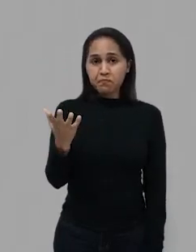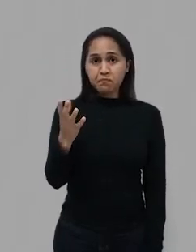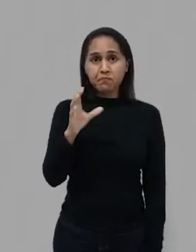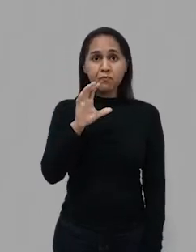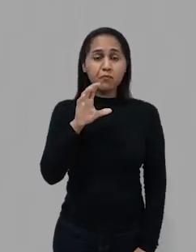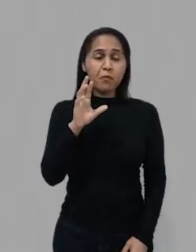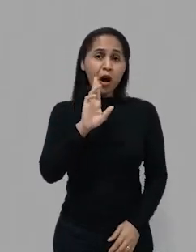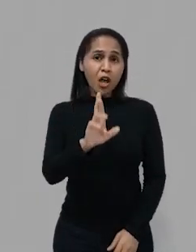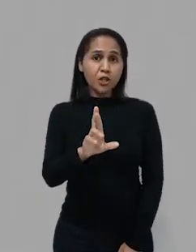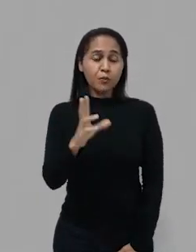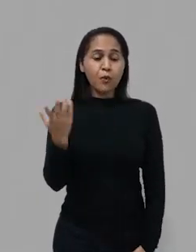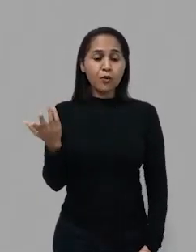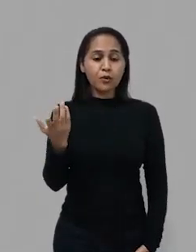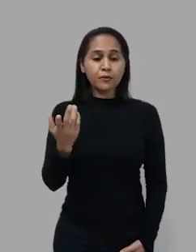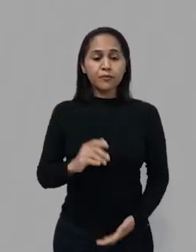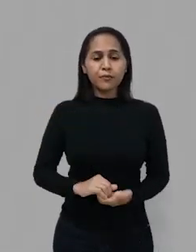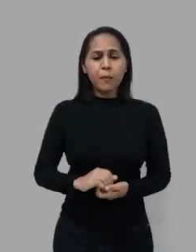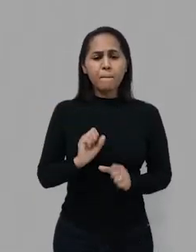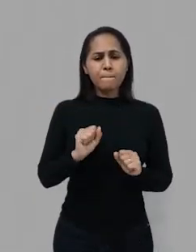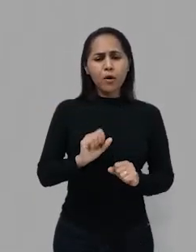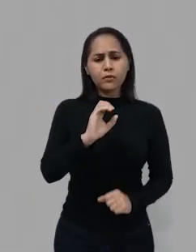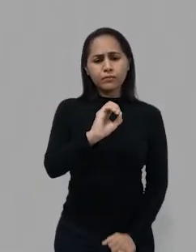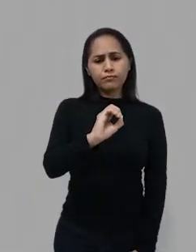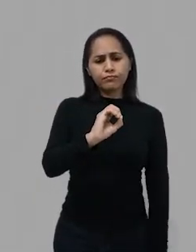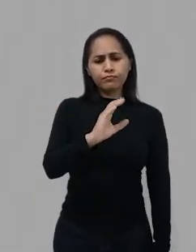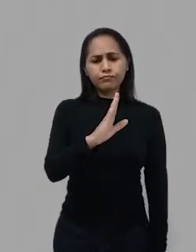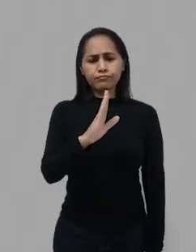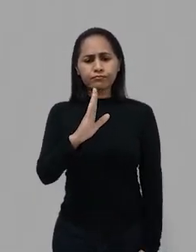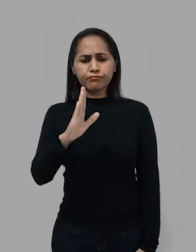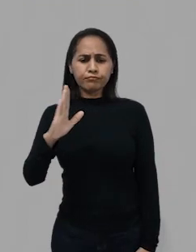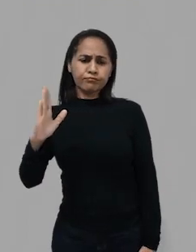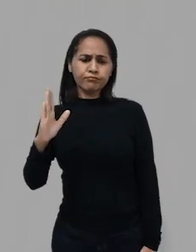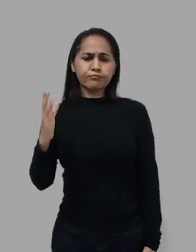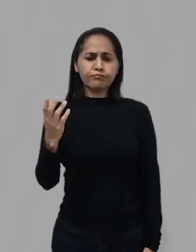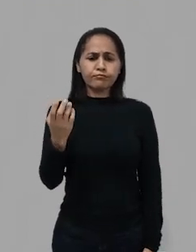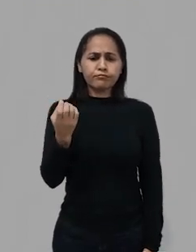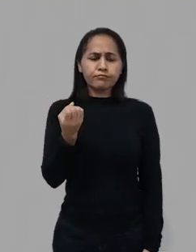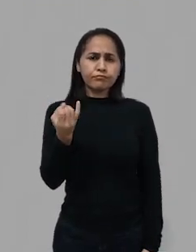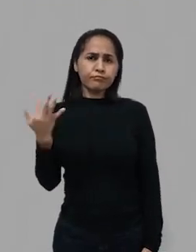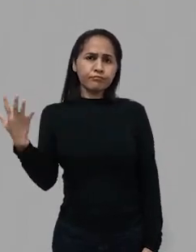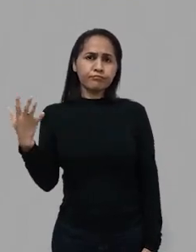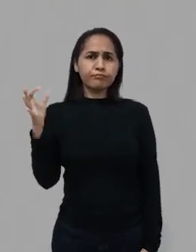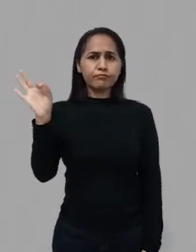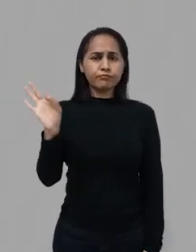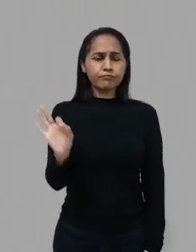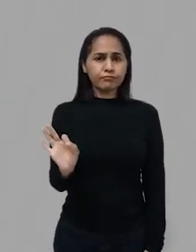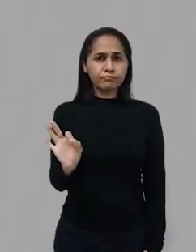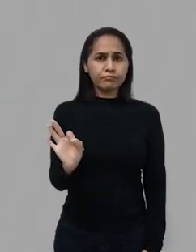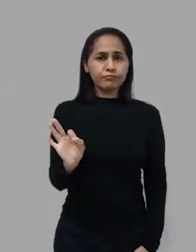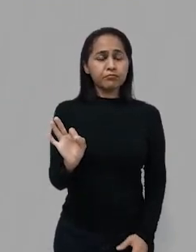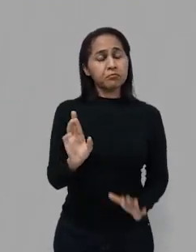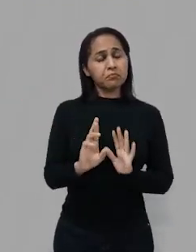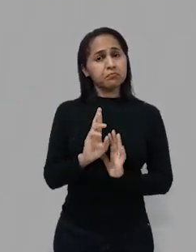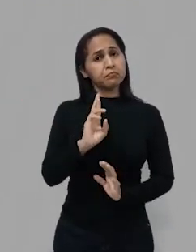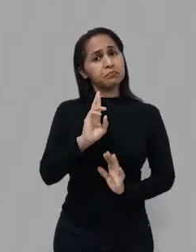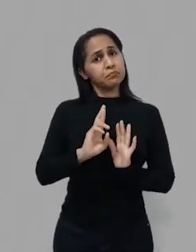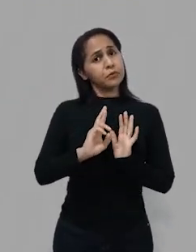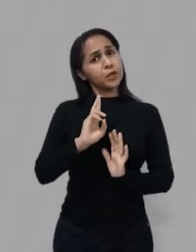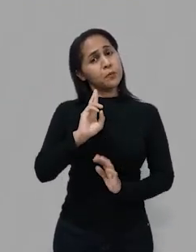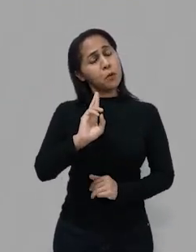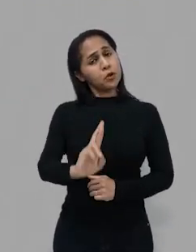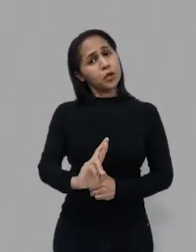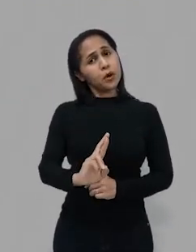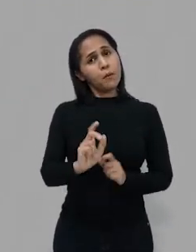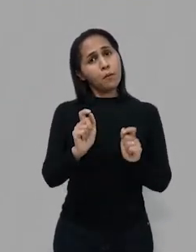ir de 0 a 100%. Uma porcentagem de 0% quer dizer que não houve a ionização. A